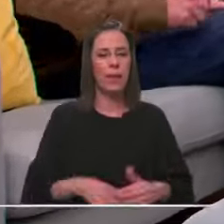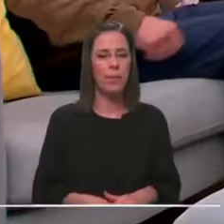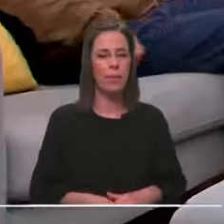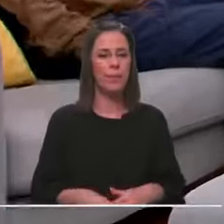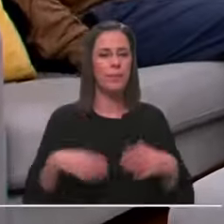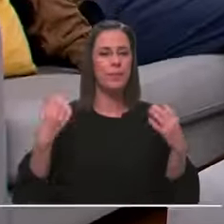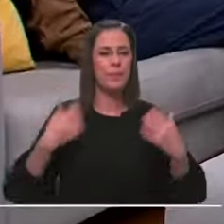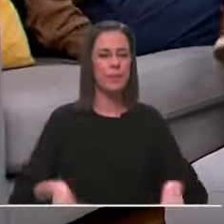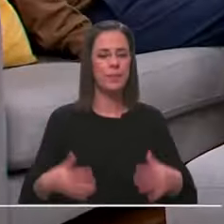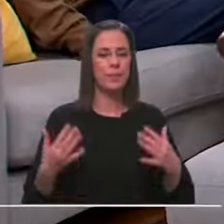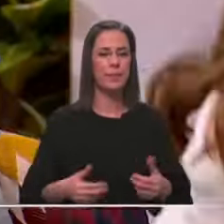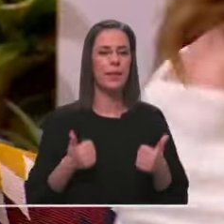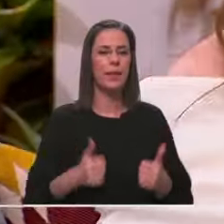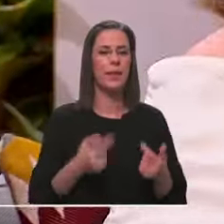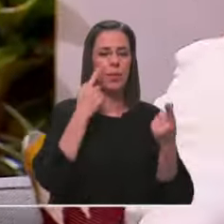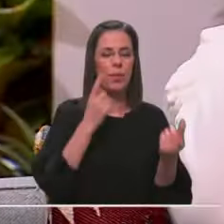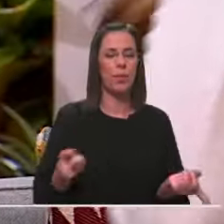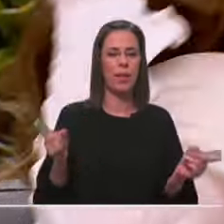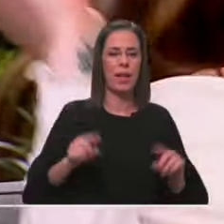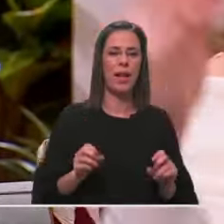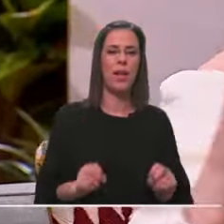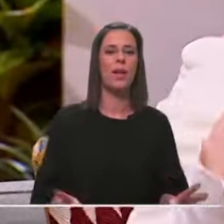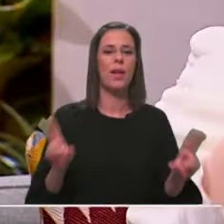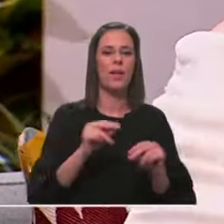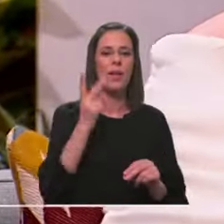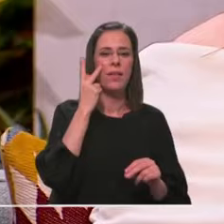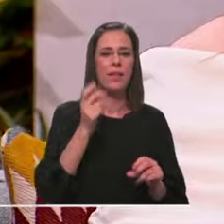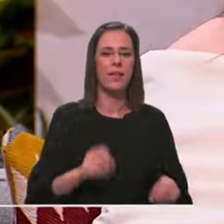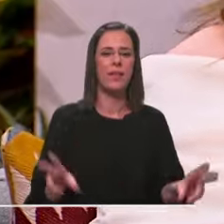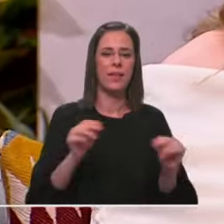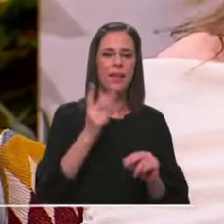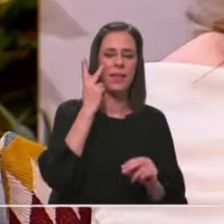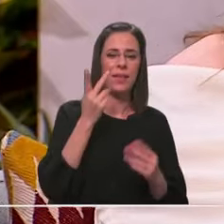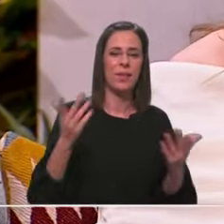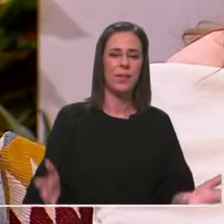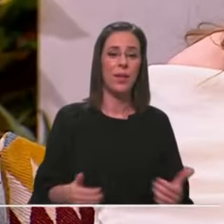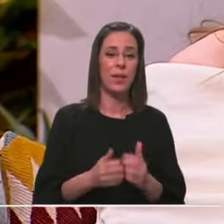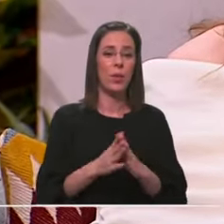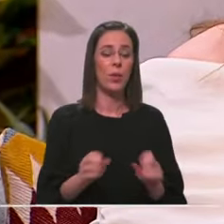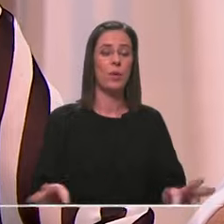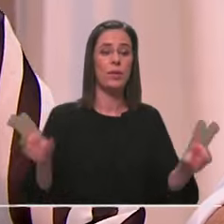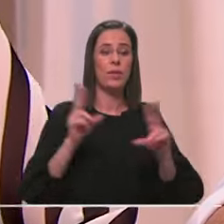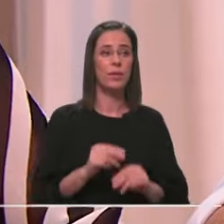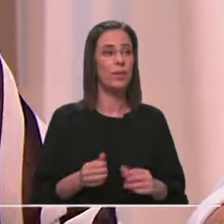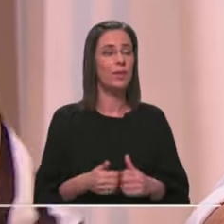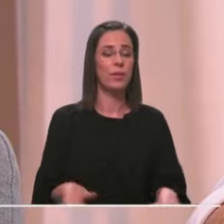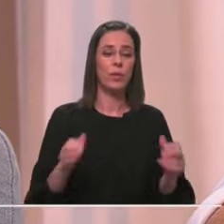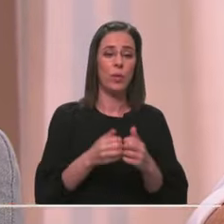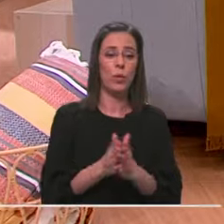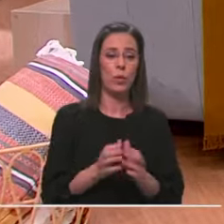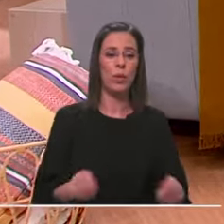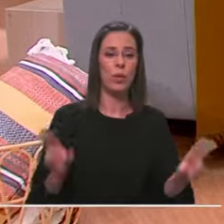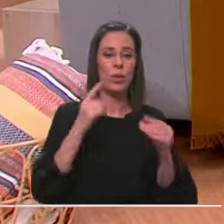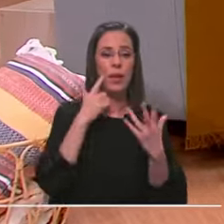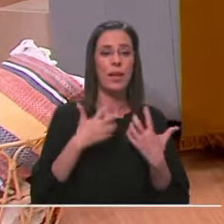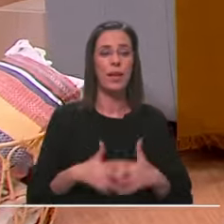ui meu Deus então V vem aí uma nova vida uma nova vida e tudo novo não é tudo novo Sem